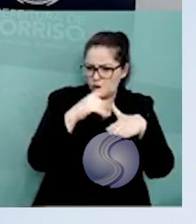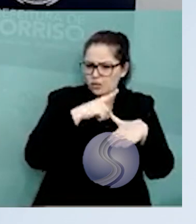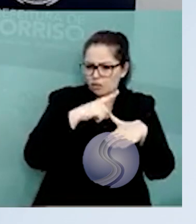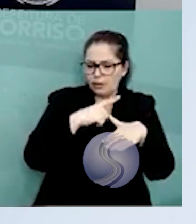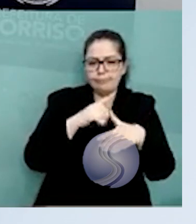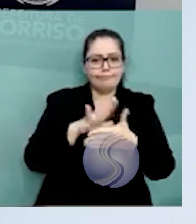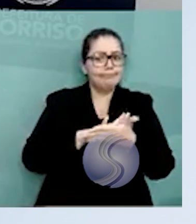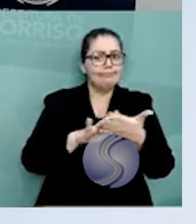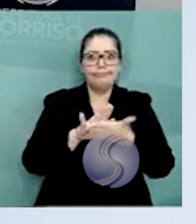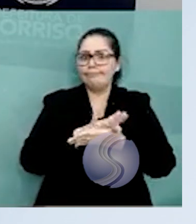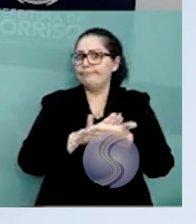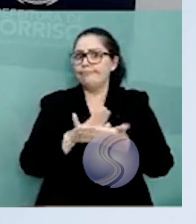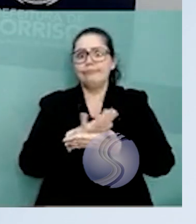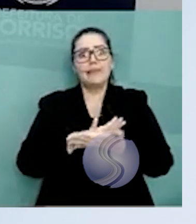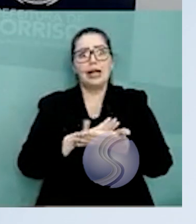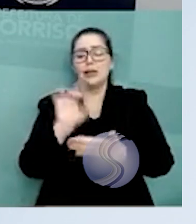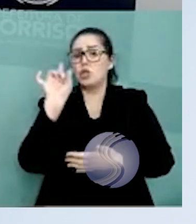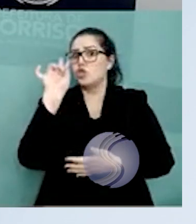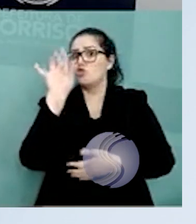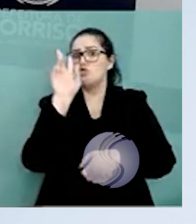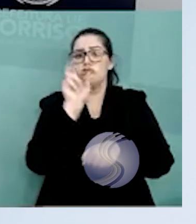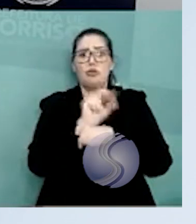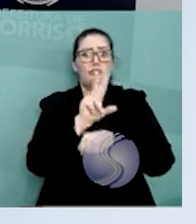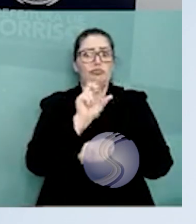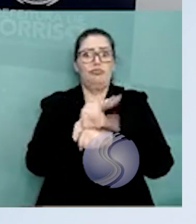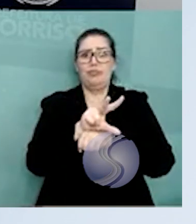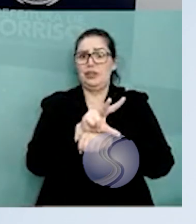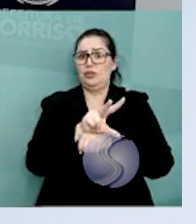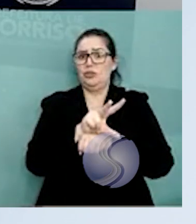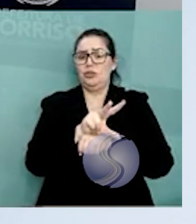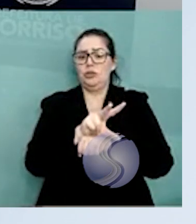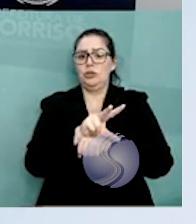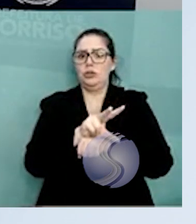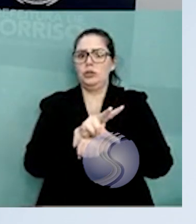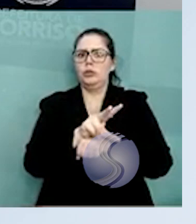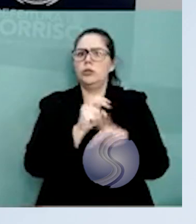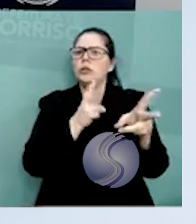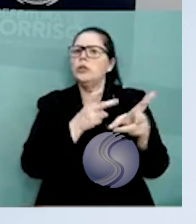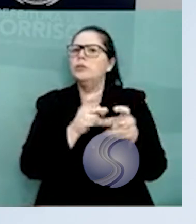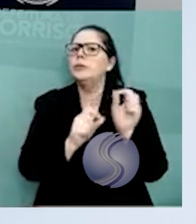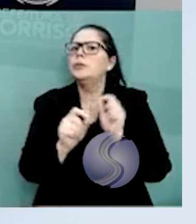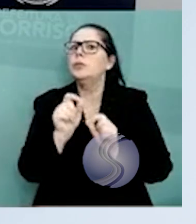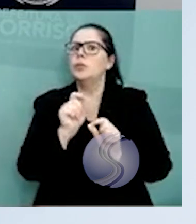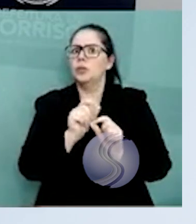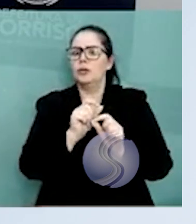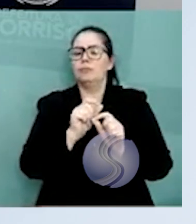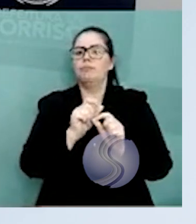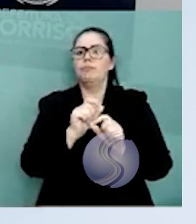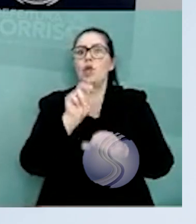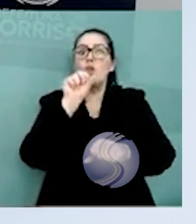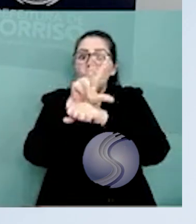aí nos demonstra que este vírus, esta doença, ela é muito forte.